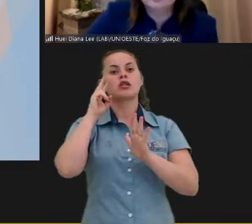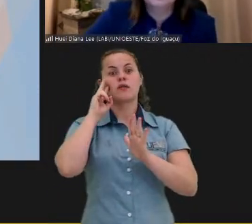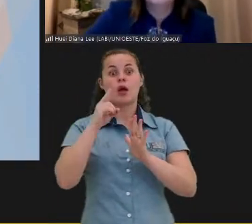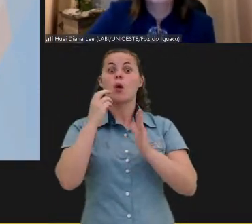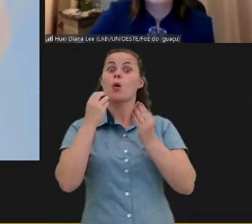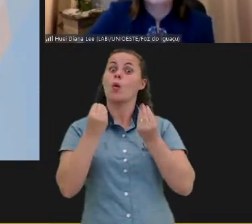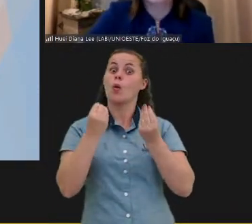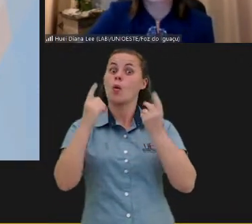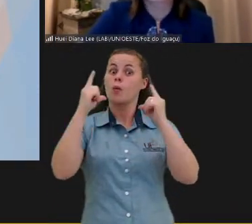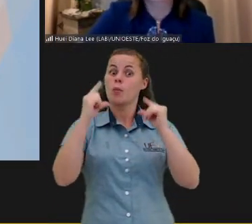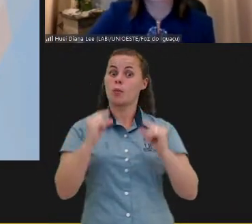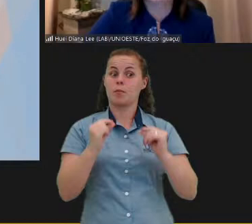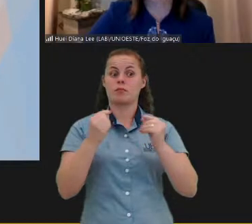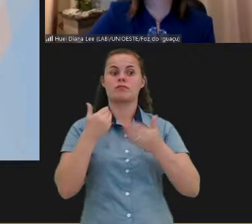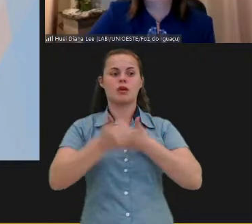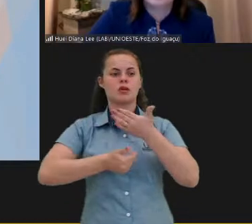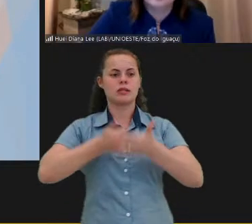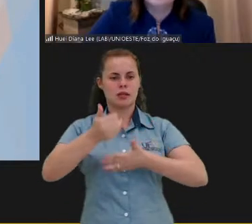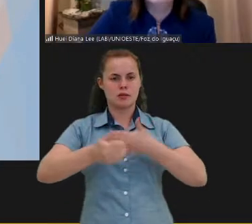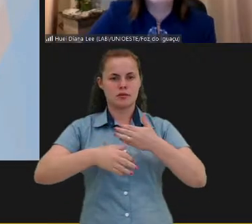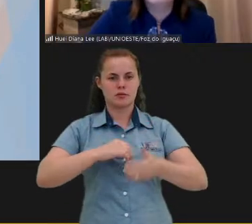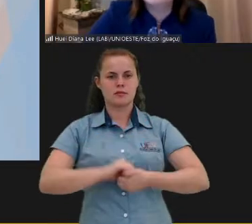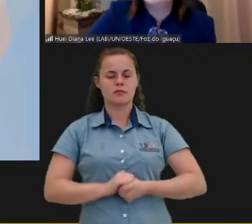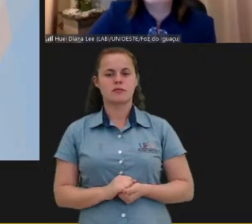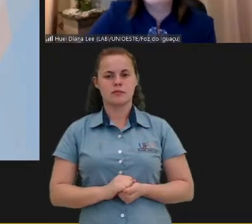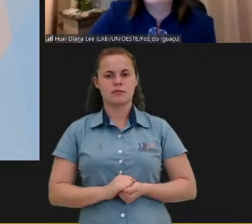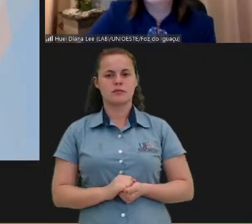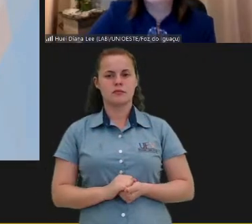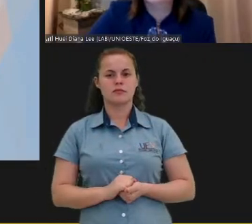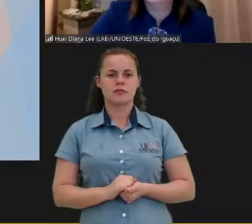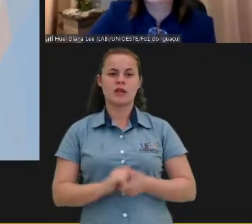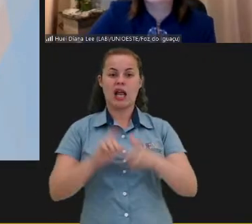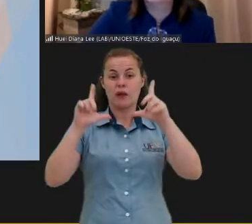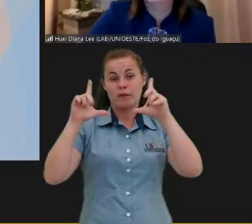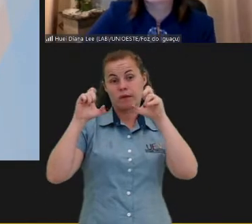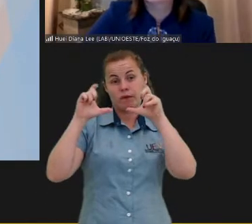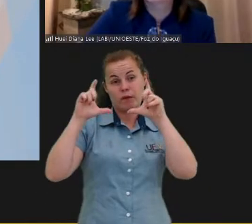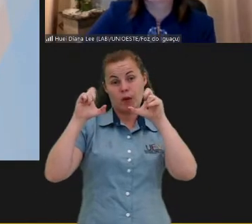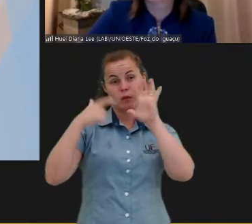é, do processo. Uma